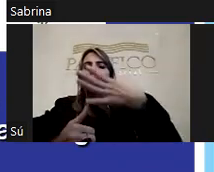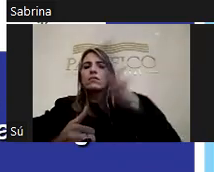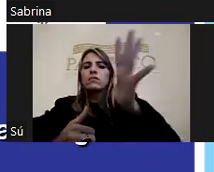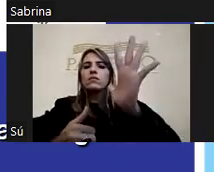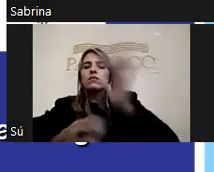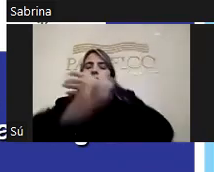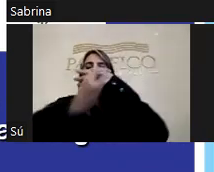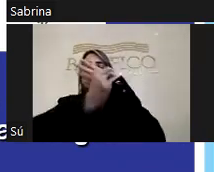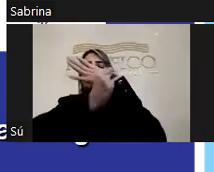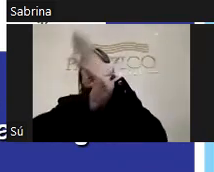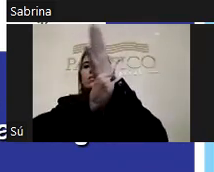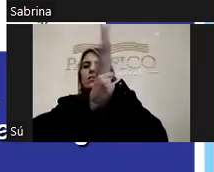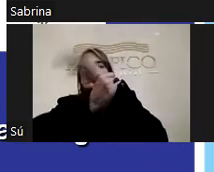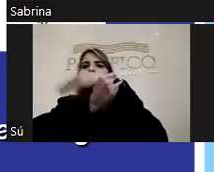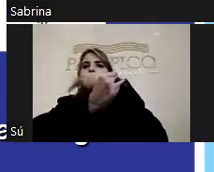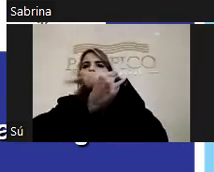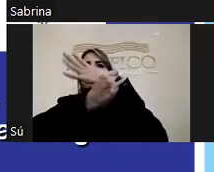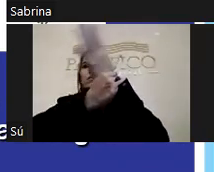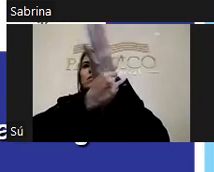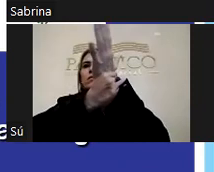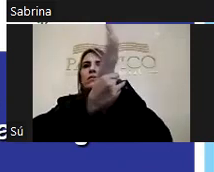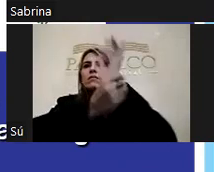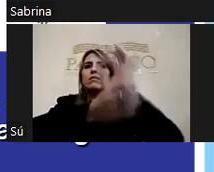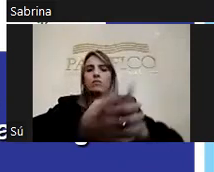o que afeta produzindo oxitocina,